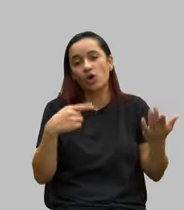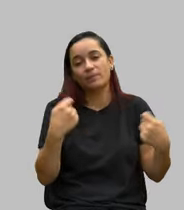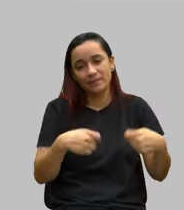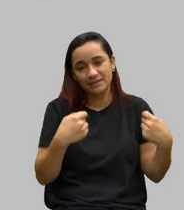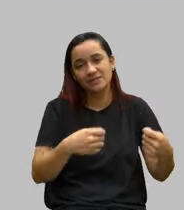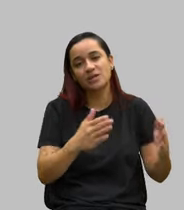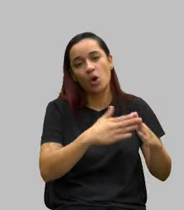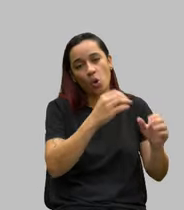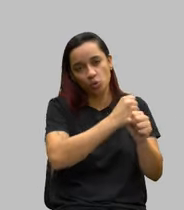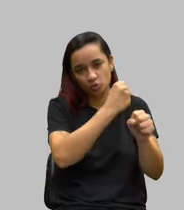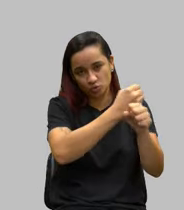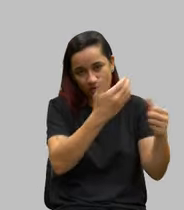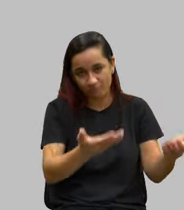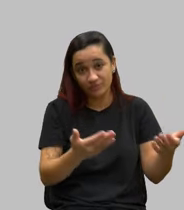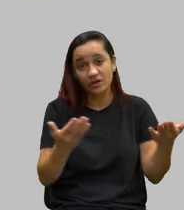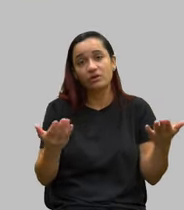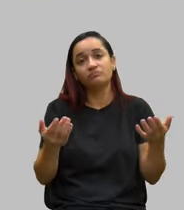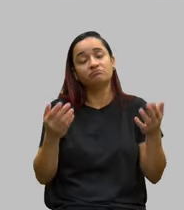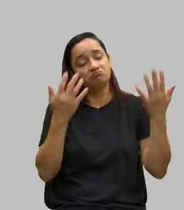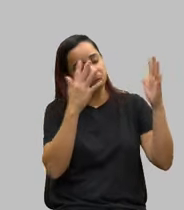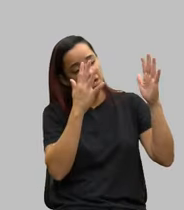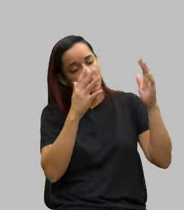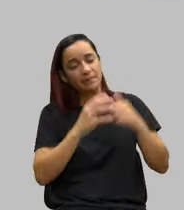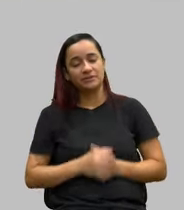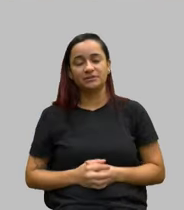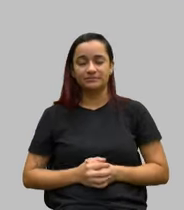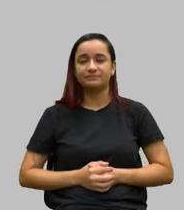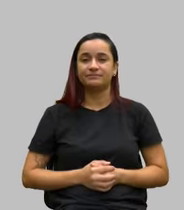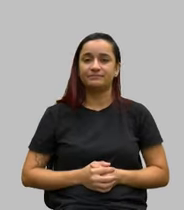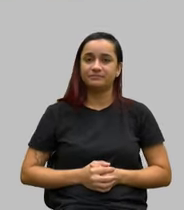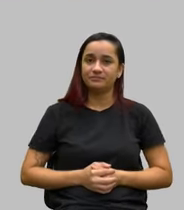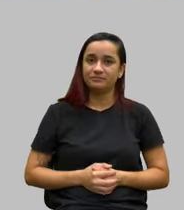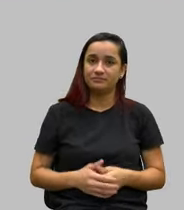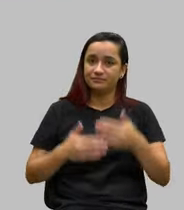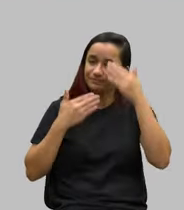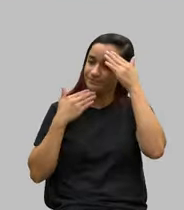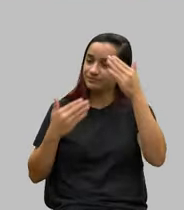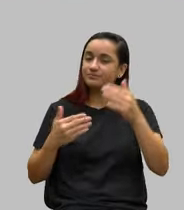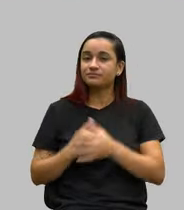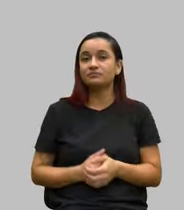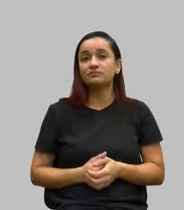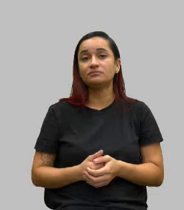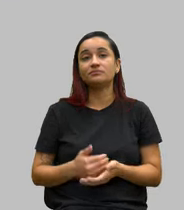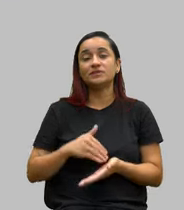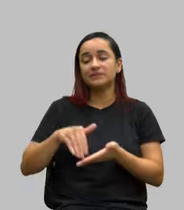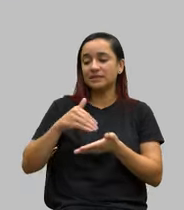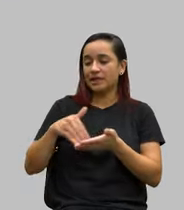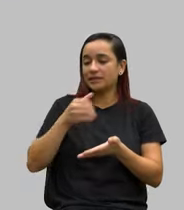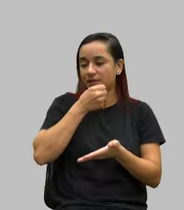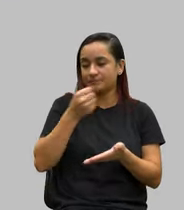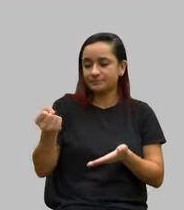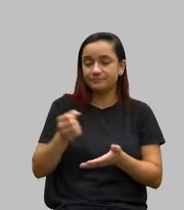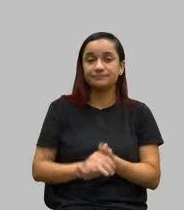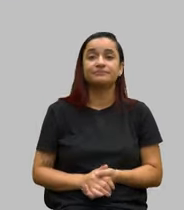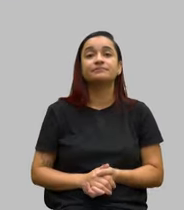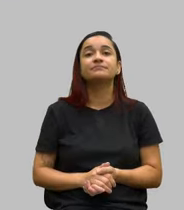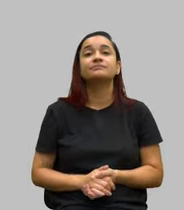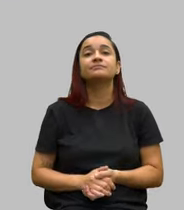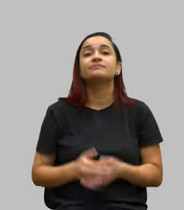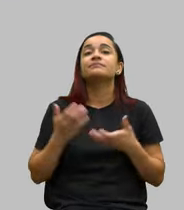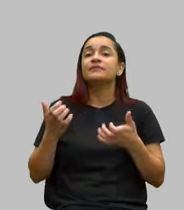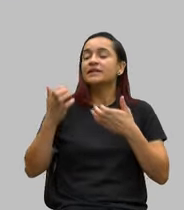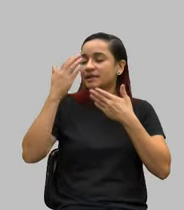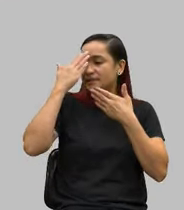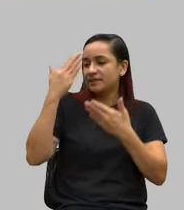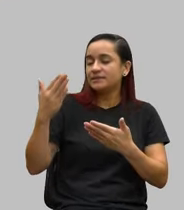outros estados Então parabéns viu Dr Parabéns OB Obrigado Deputado secretário senhor tem a palavra eu queria agradecer imensamente as palavras